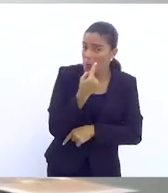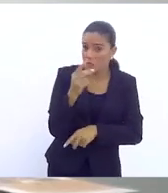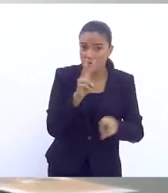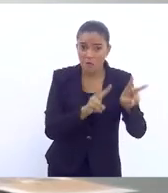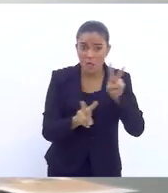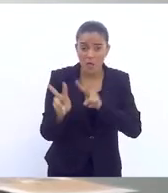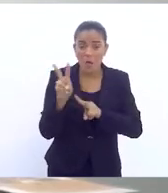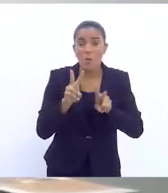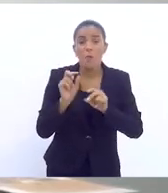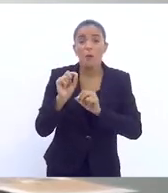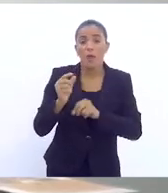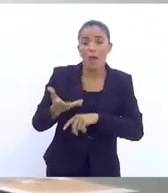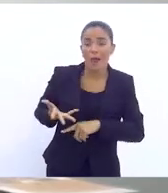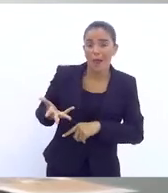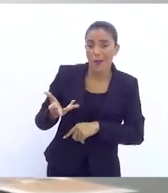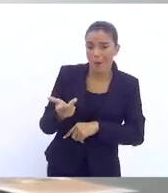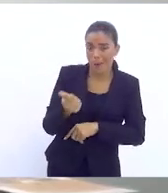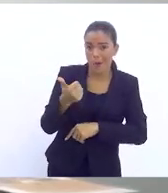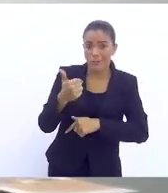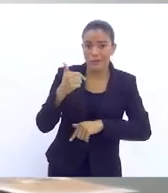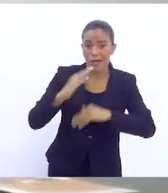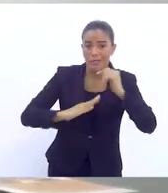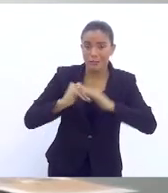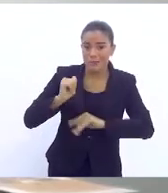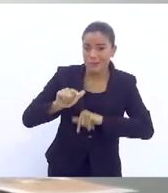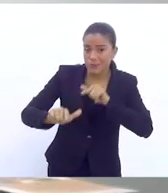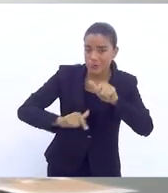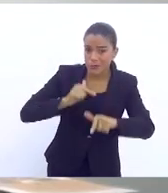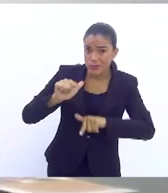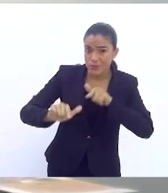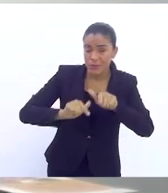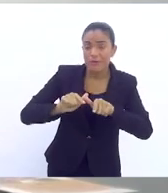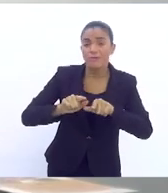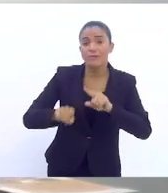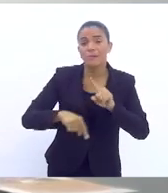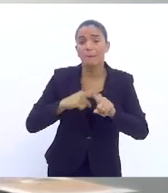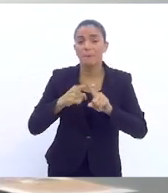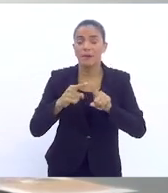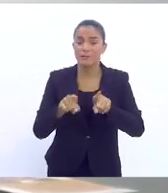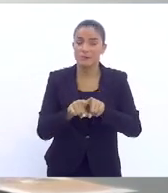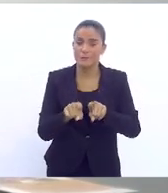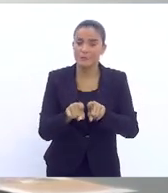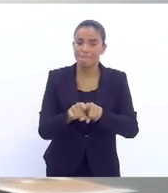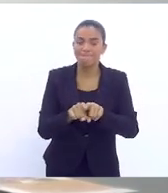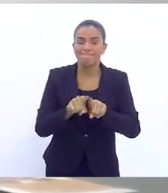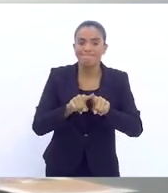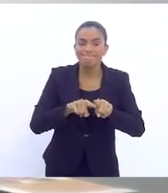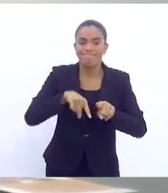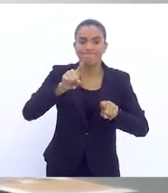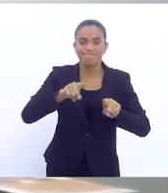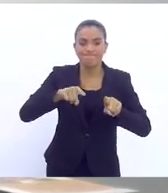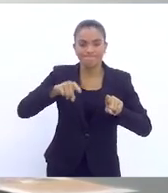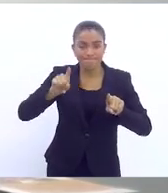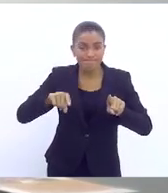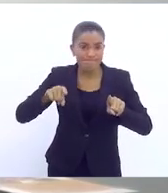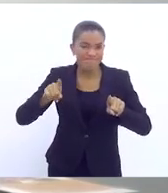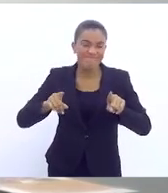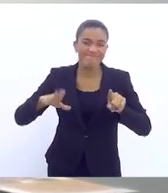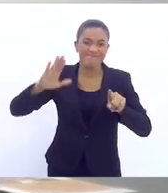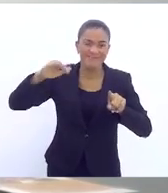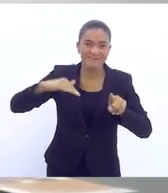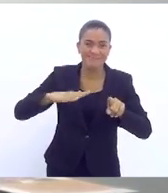em cheque não só a qualidade do serviço prestado mas também a instabilidade da atividade